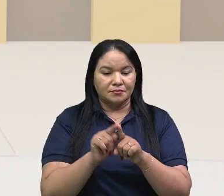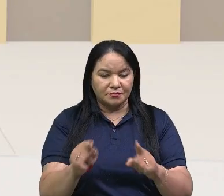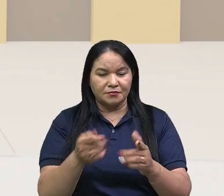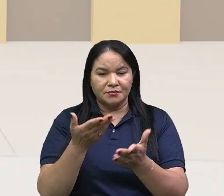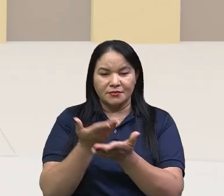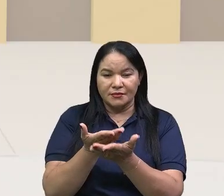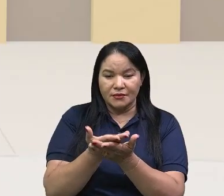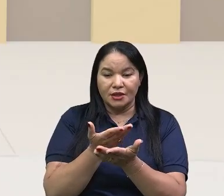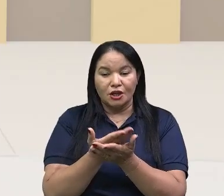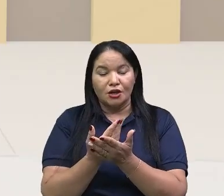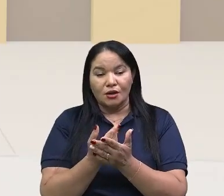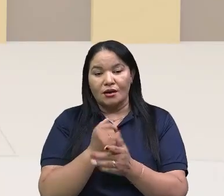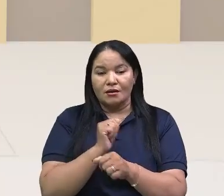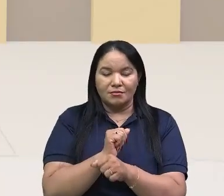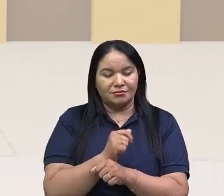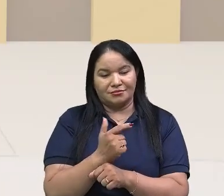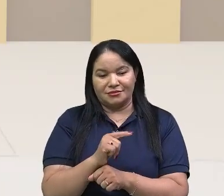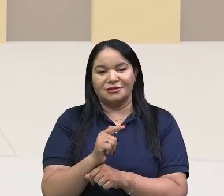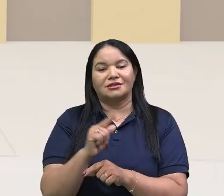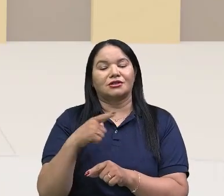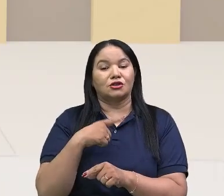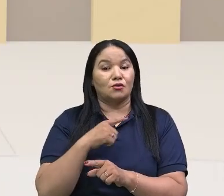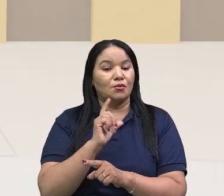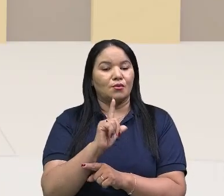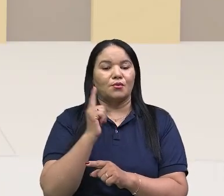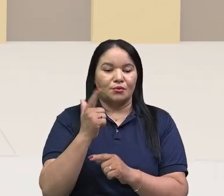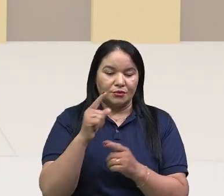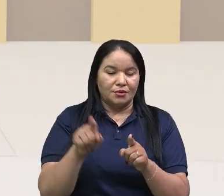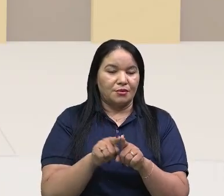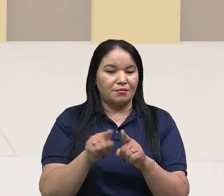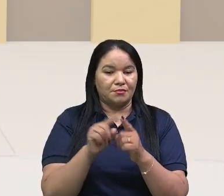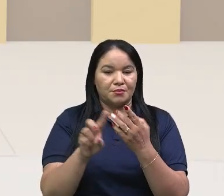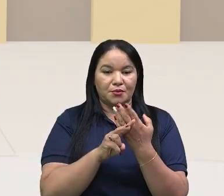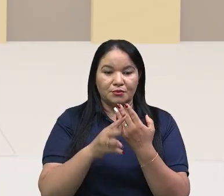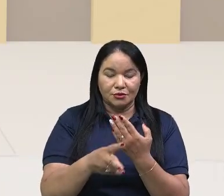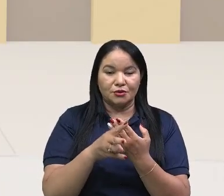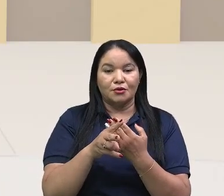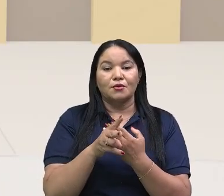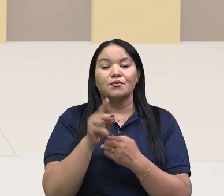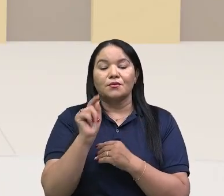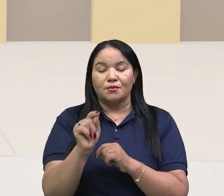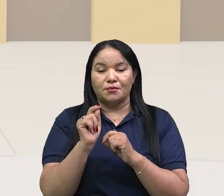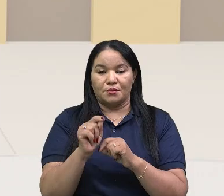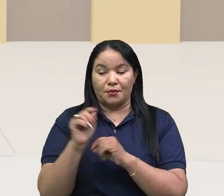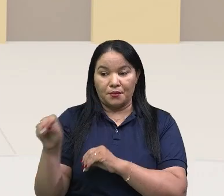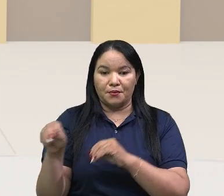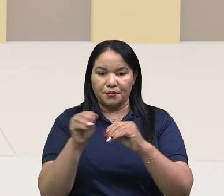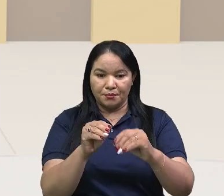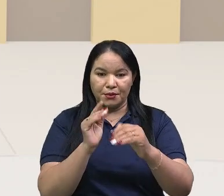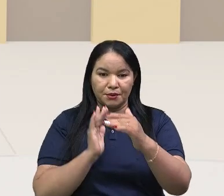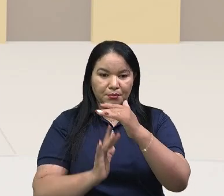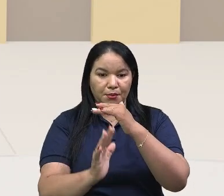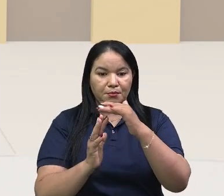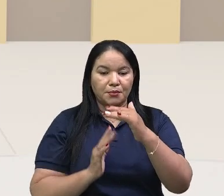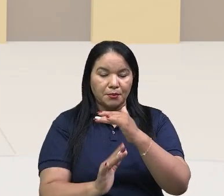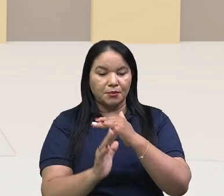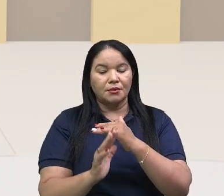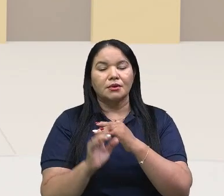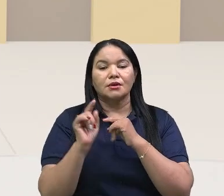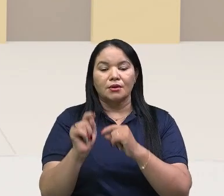vamos verificar aí, gente, as consequências desses fluxos migratórios que